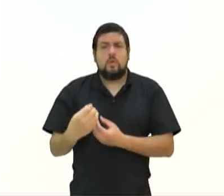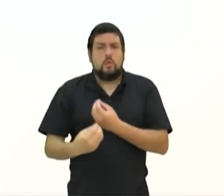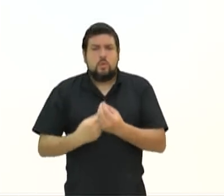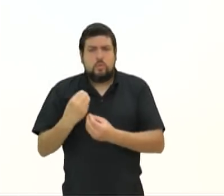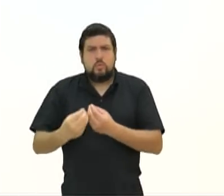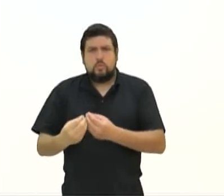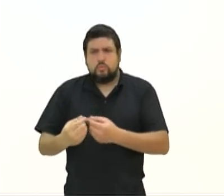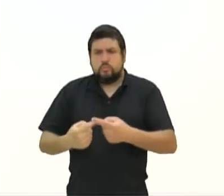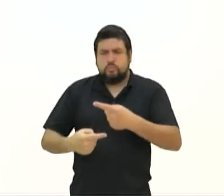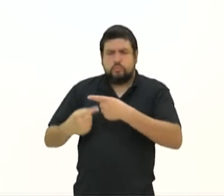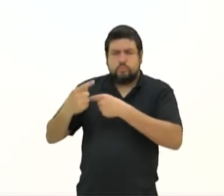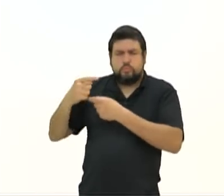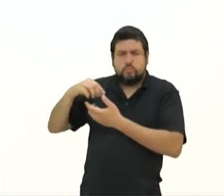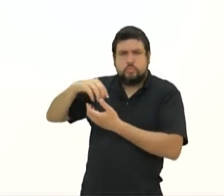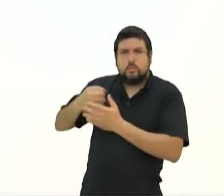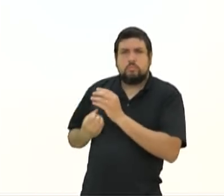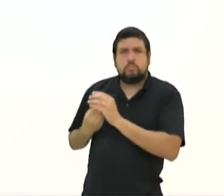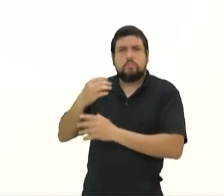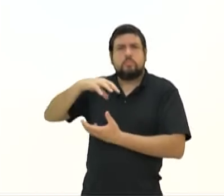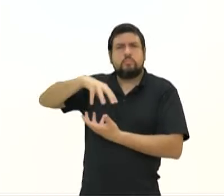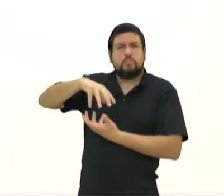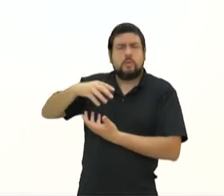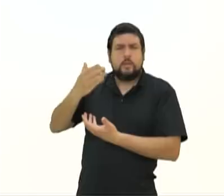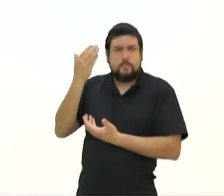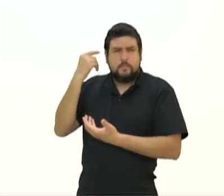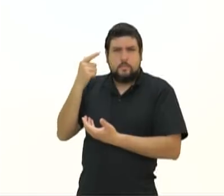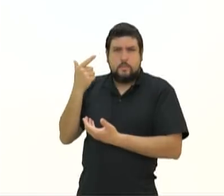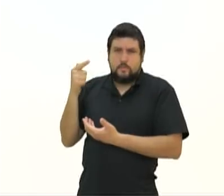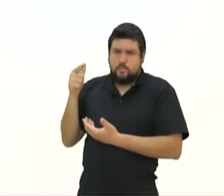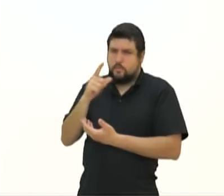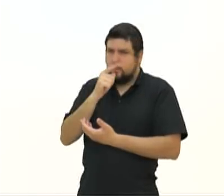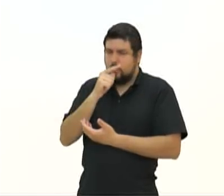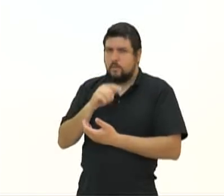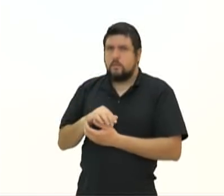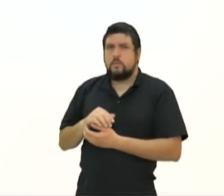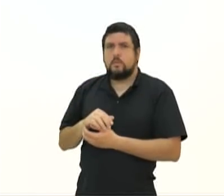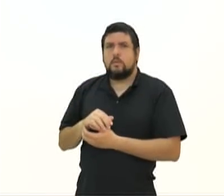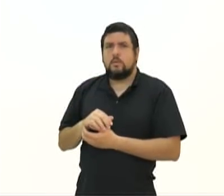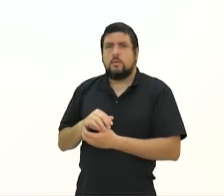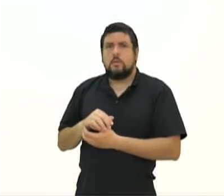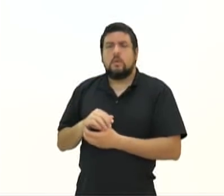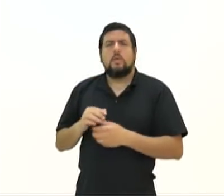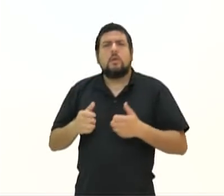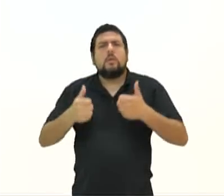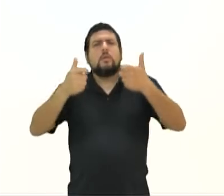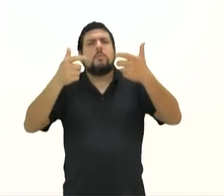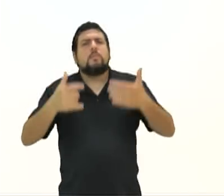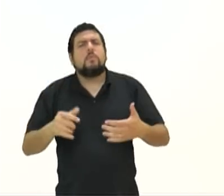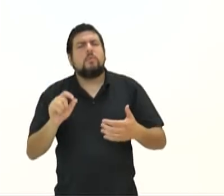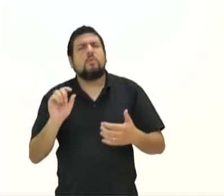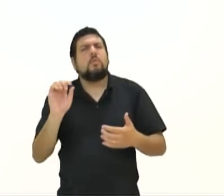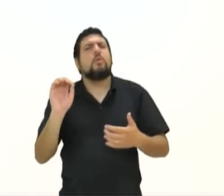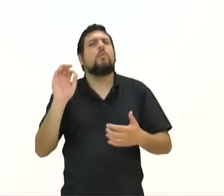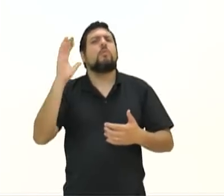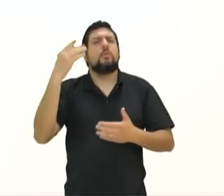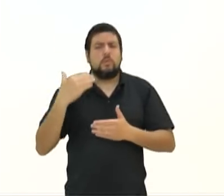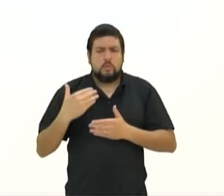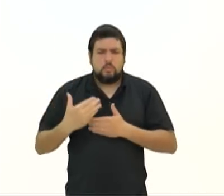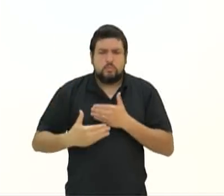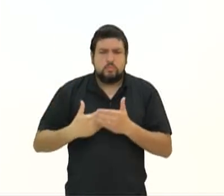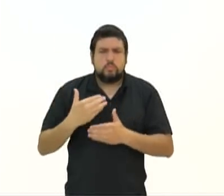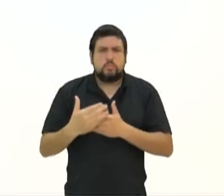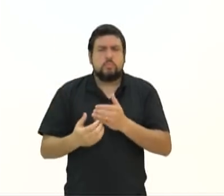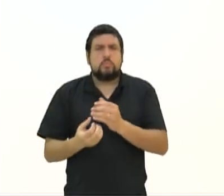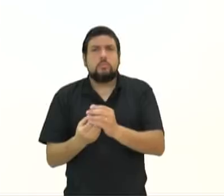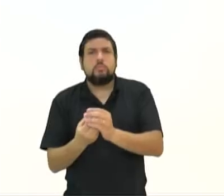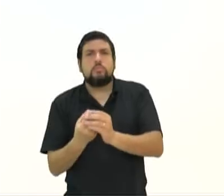que a princípio não apresentava água, que temos atualmente. Explique o que aconteceu para que essa água surgisse e qual a